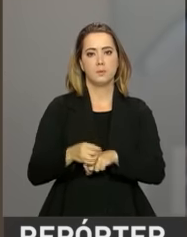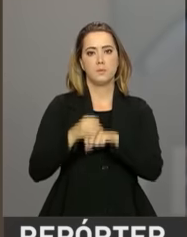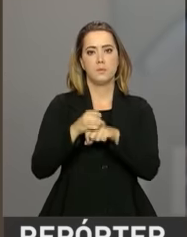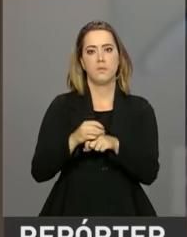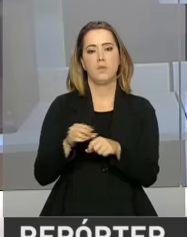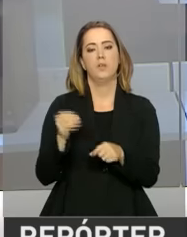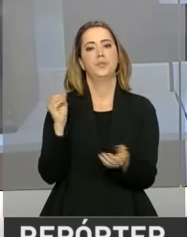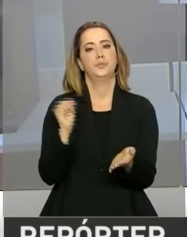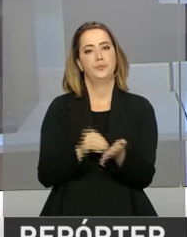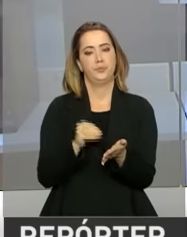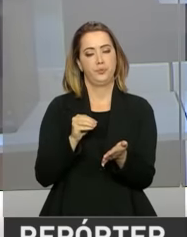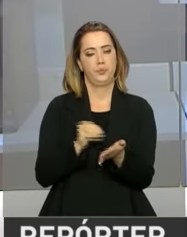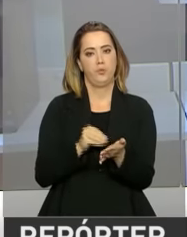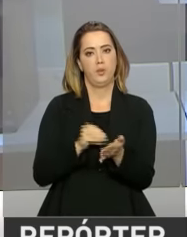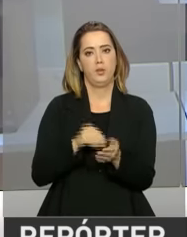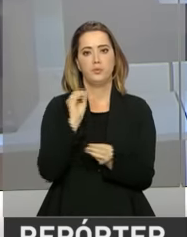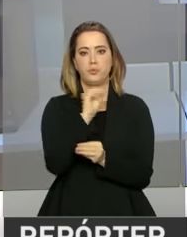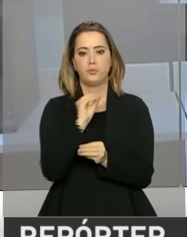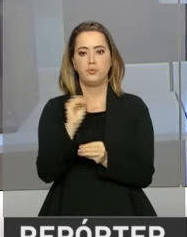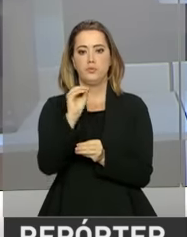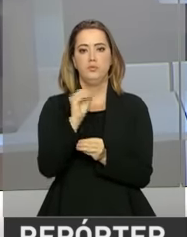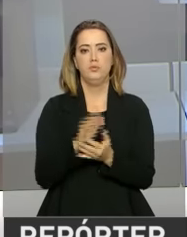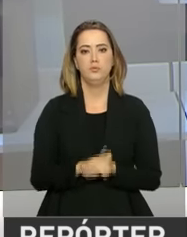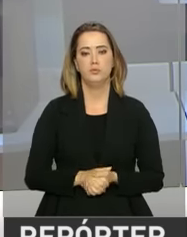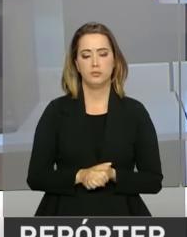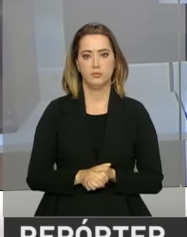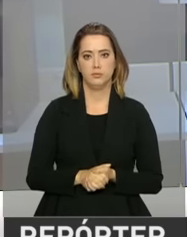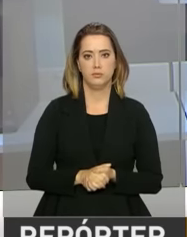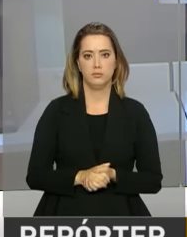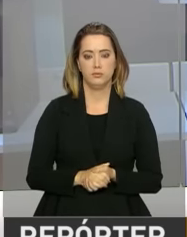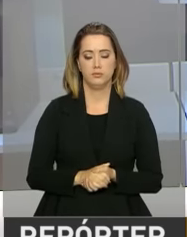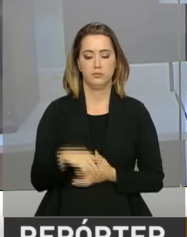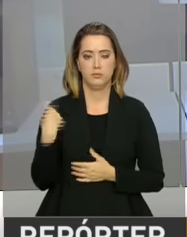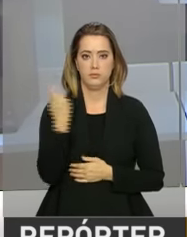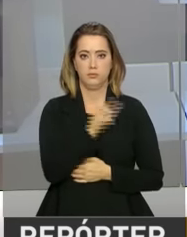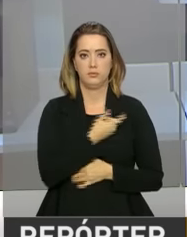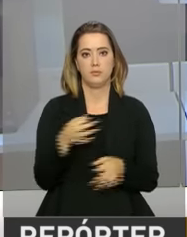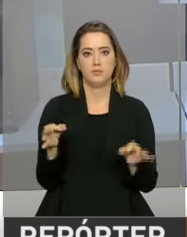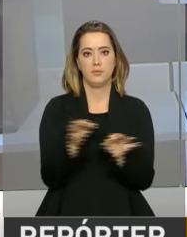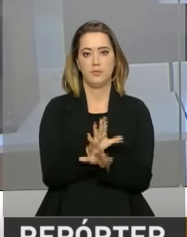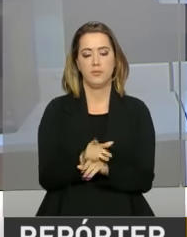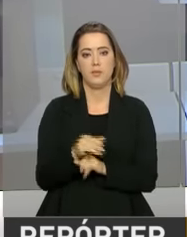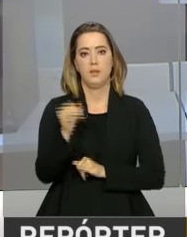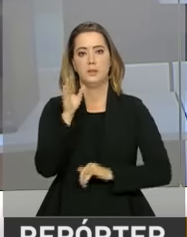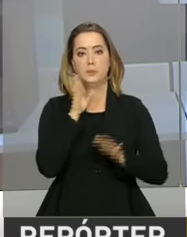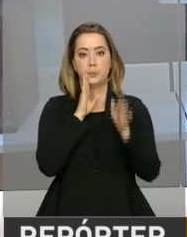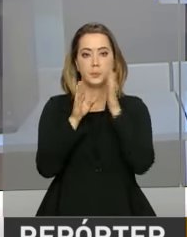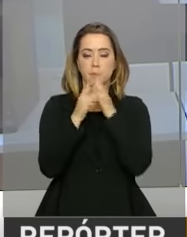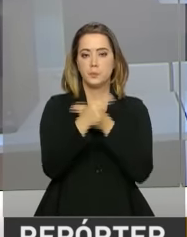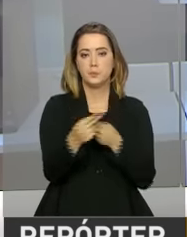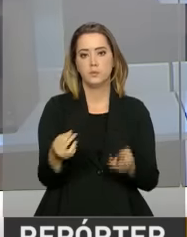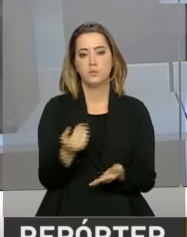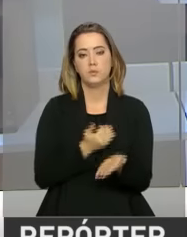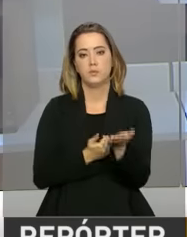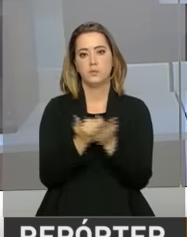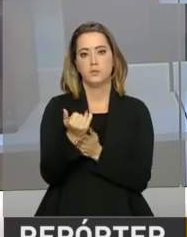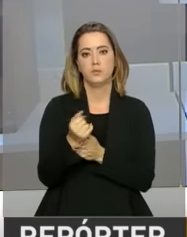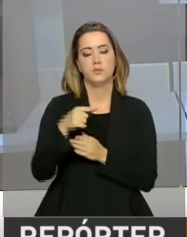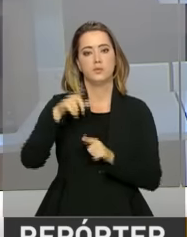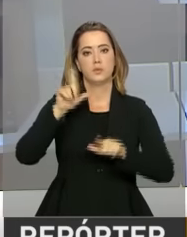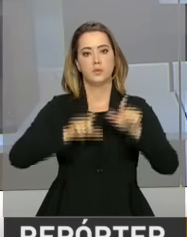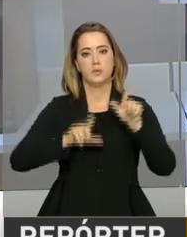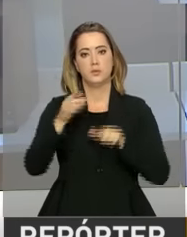sem Socorro nós ficamos por aqui acompanha as novidades também nas nossas redes sociais Continue com a gente na